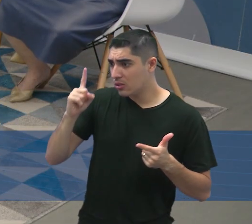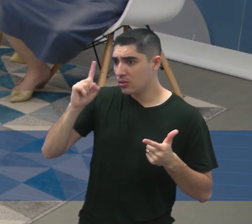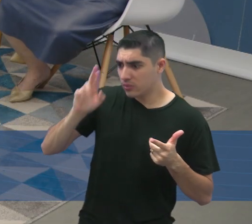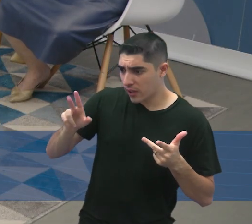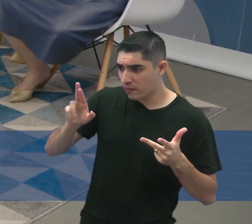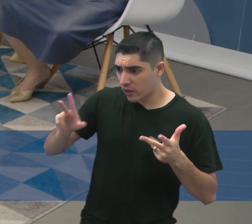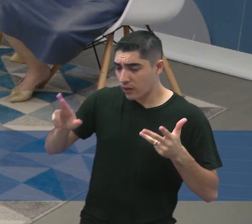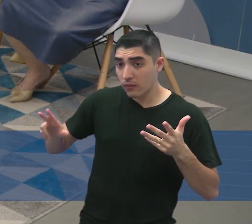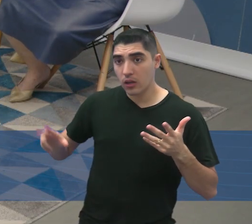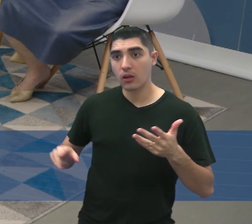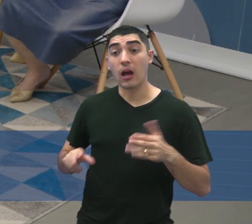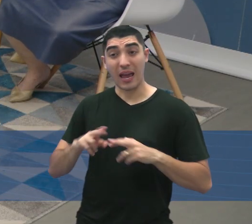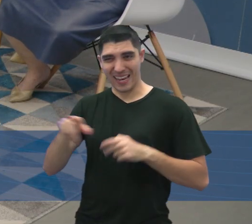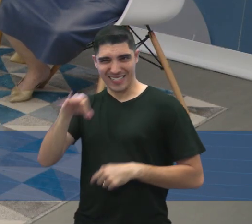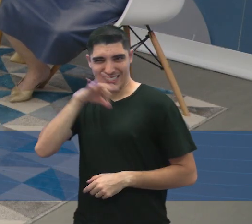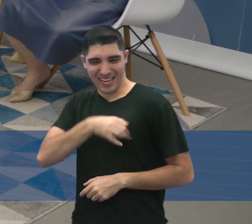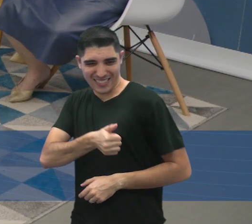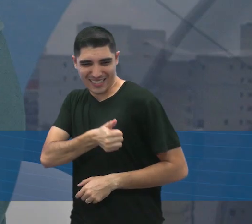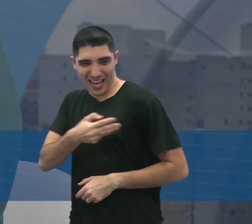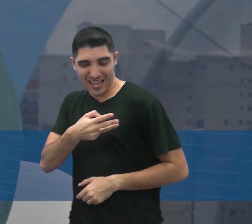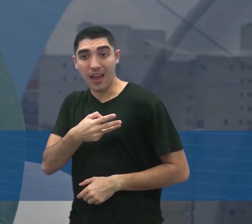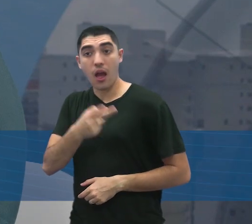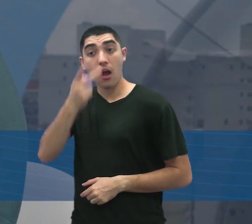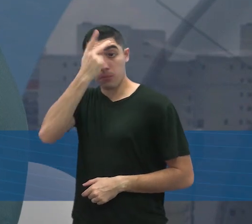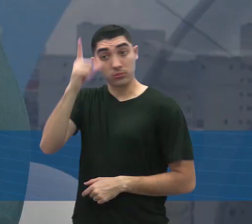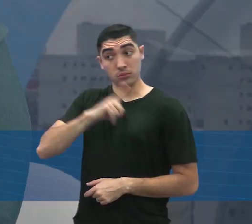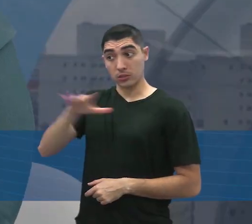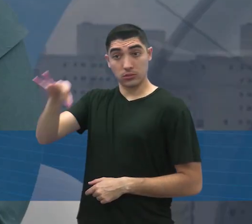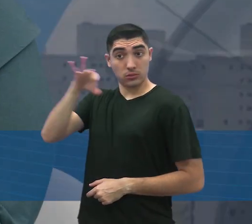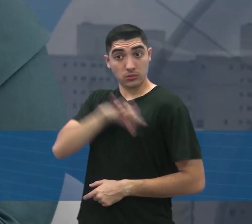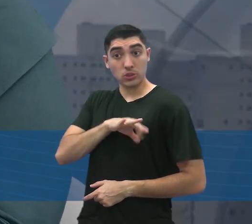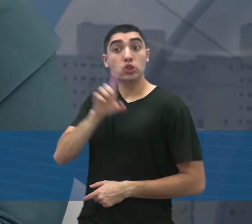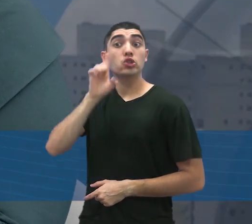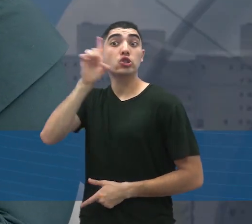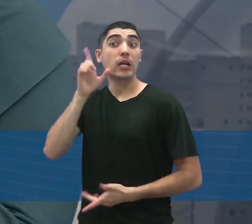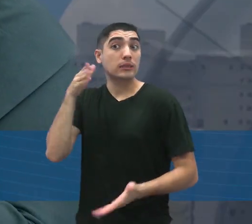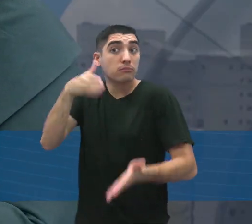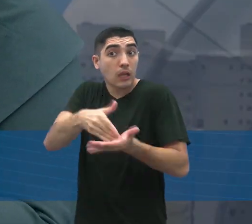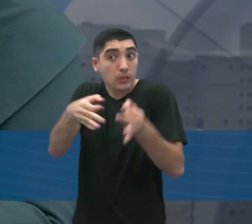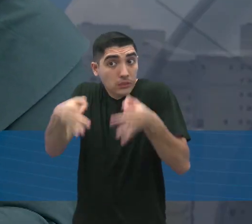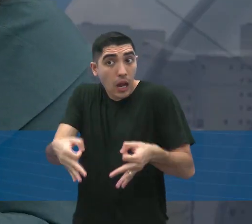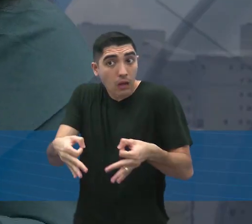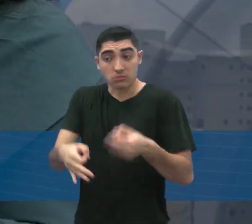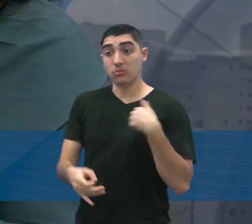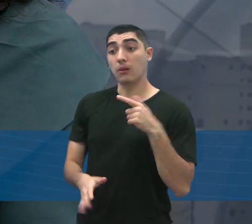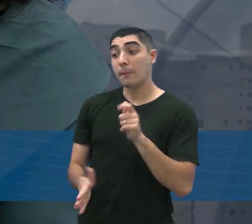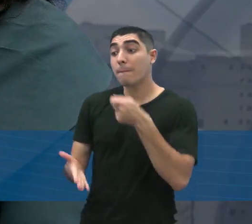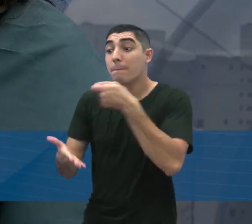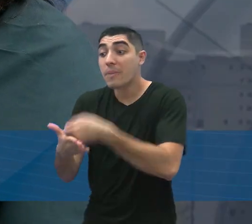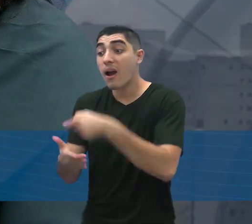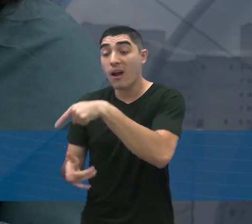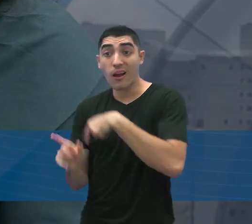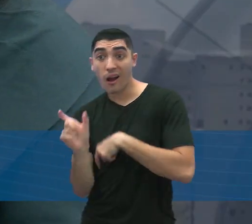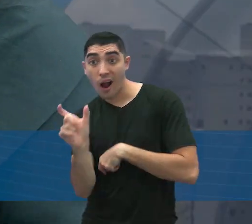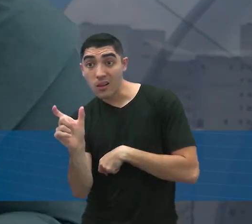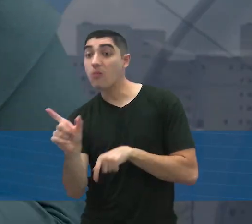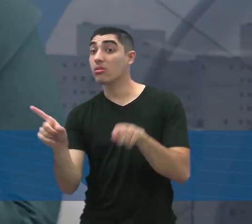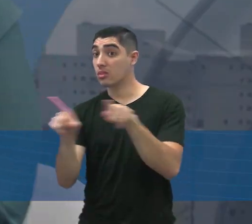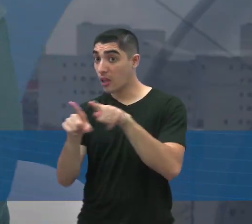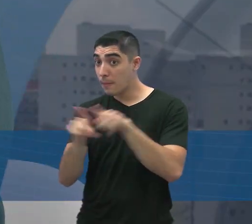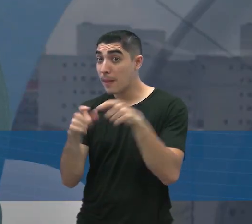do 13º, estamos falando que a pessoa tem ali o dia certo para receber a renda. Então, a data da fatura do cartão, ela tem que